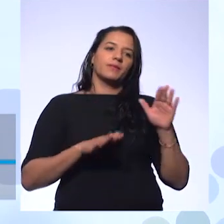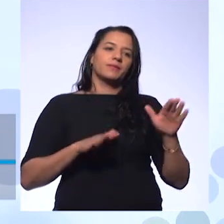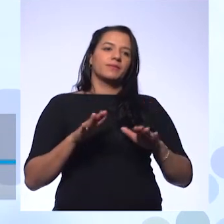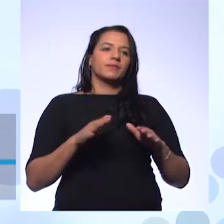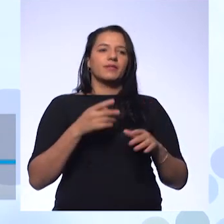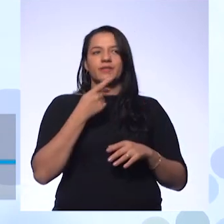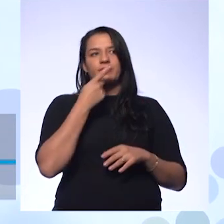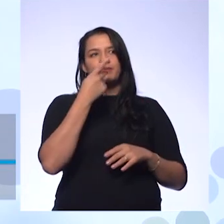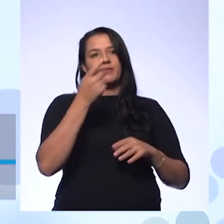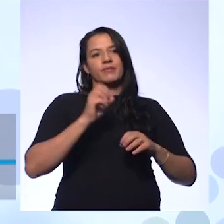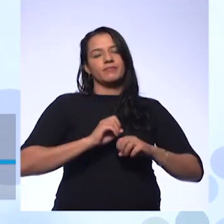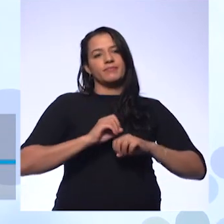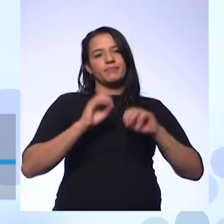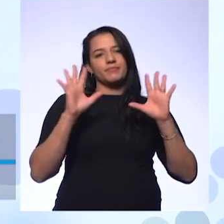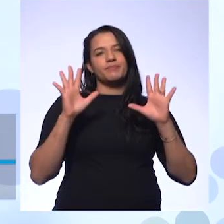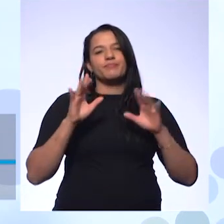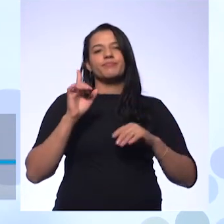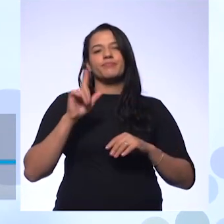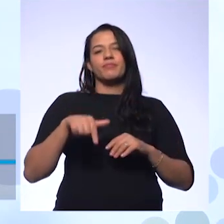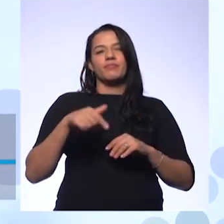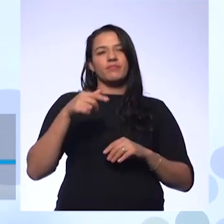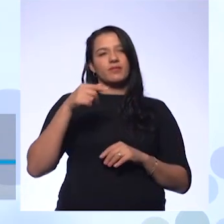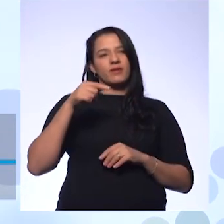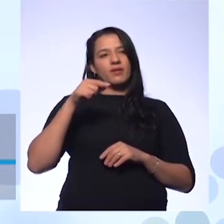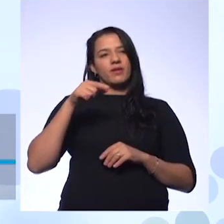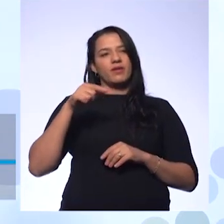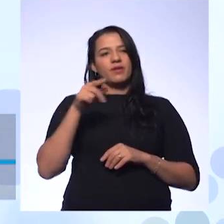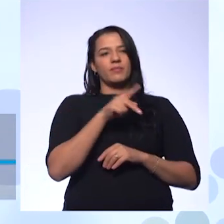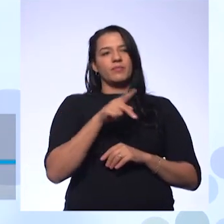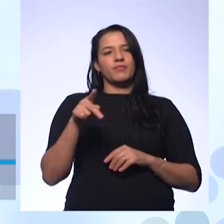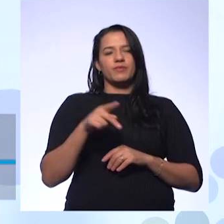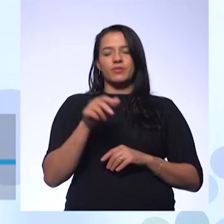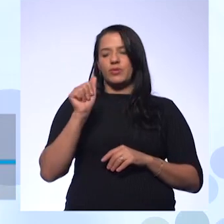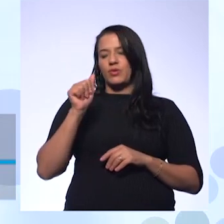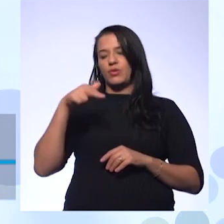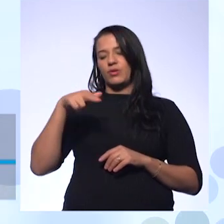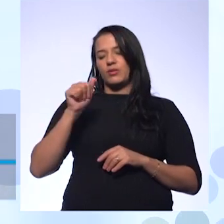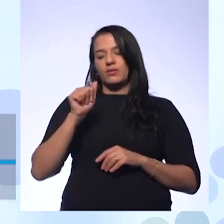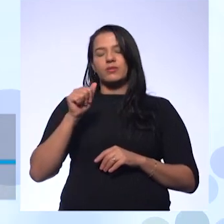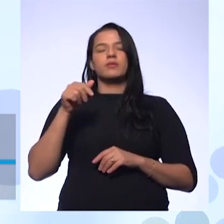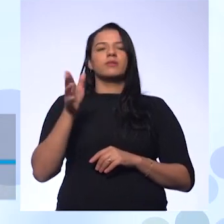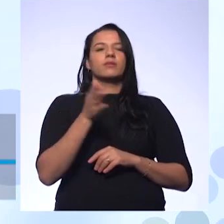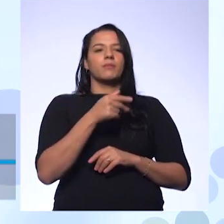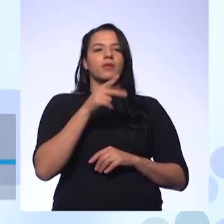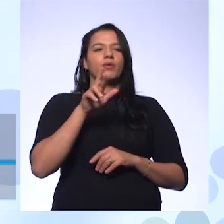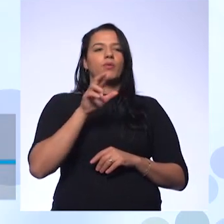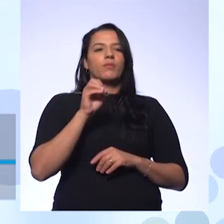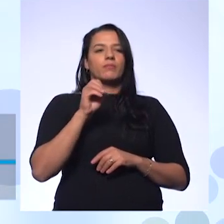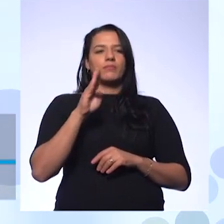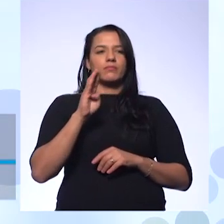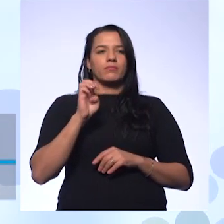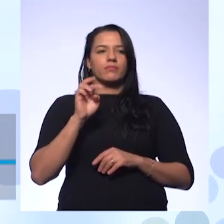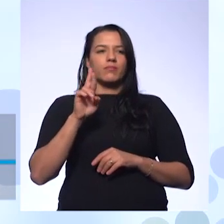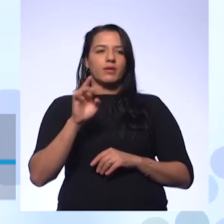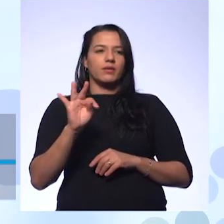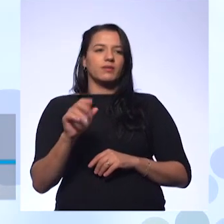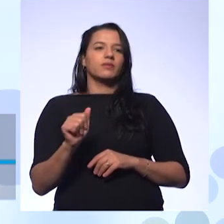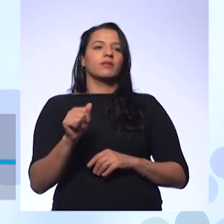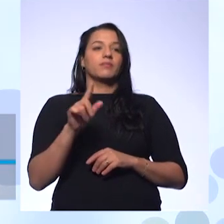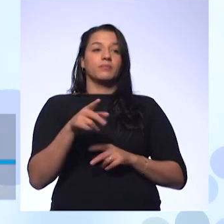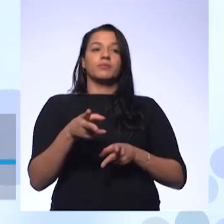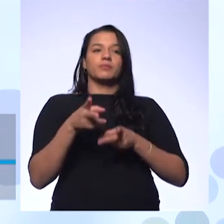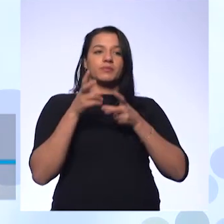esses 15 anos da Era Vargas, que, aliás, as professoras Roberta e Ana, muito obrigada, vocês observaram que eu cometi uma falha